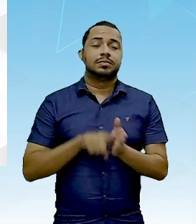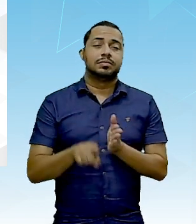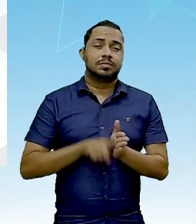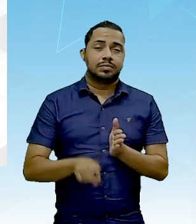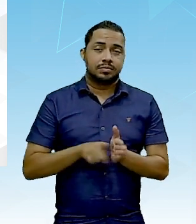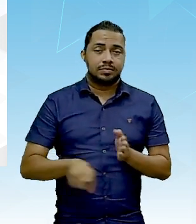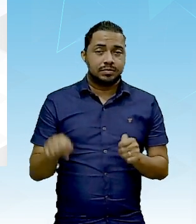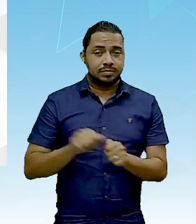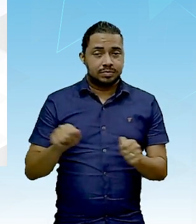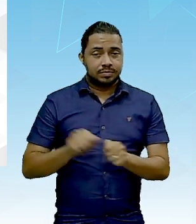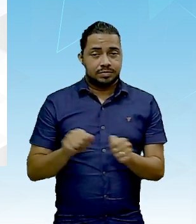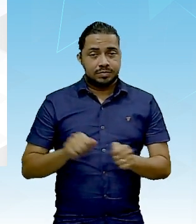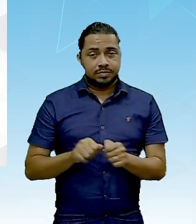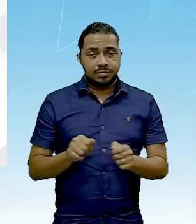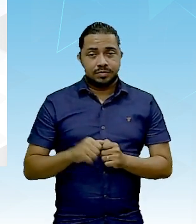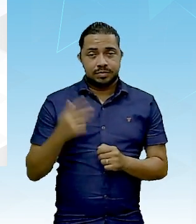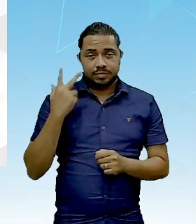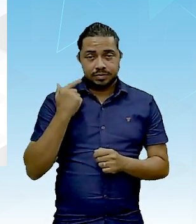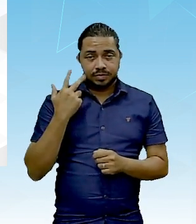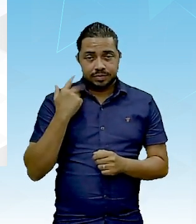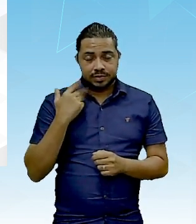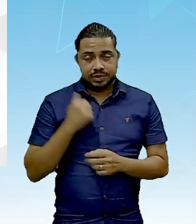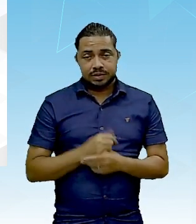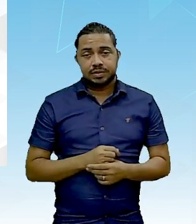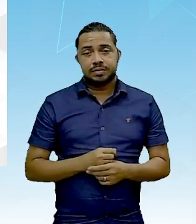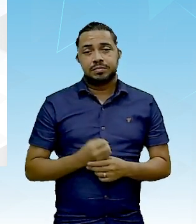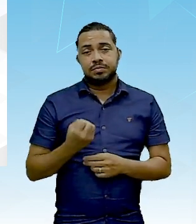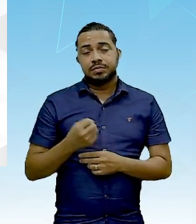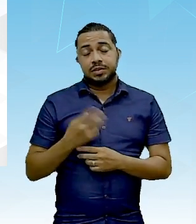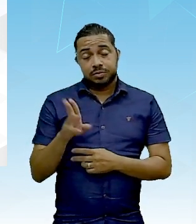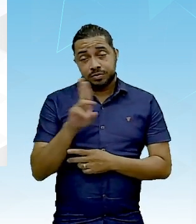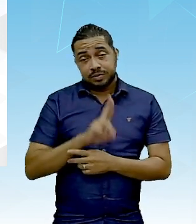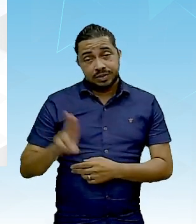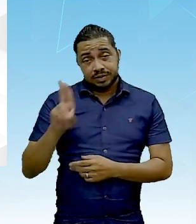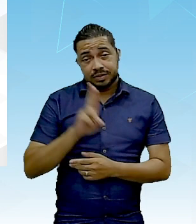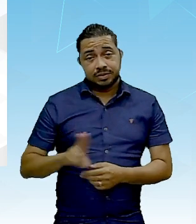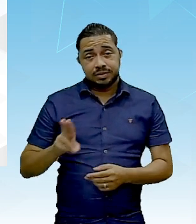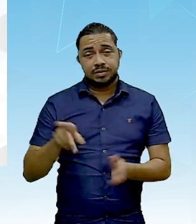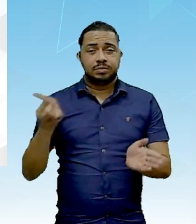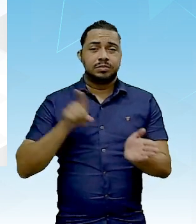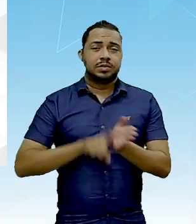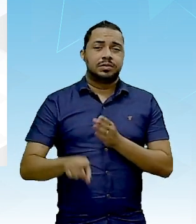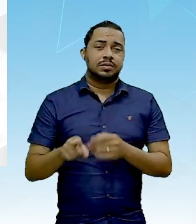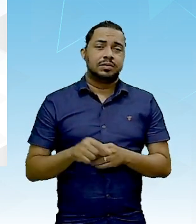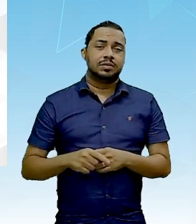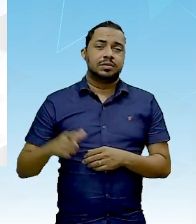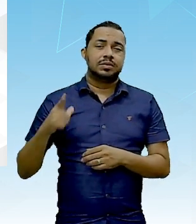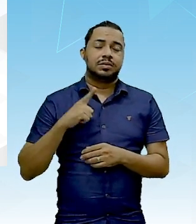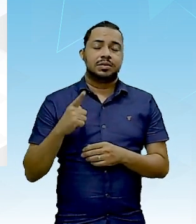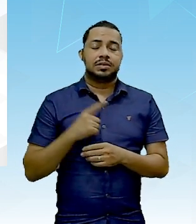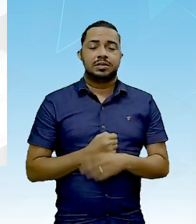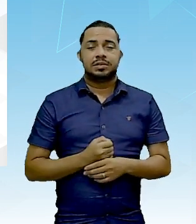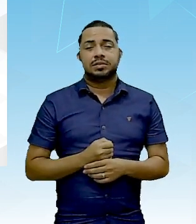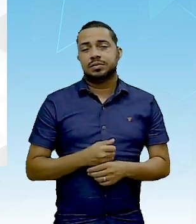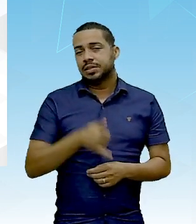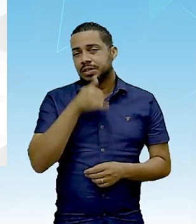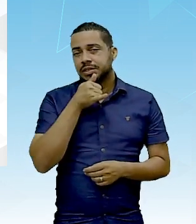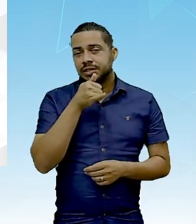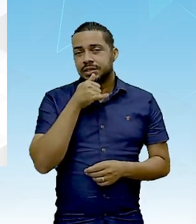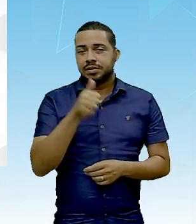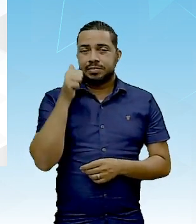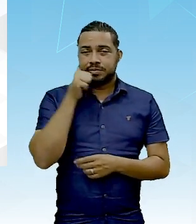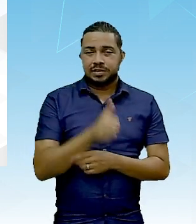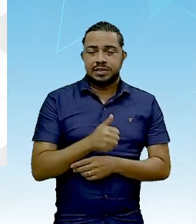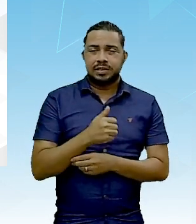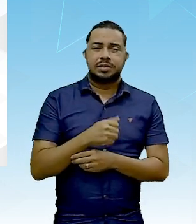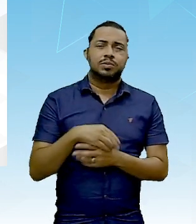são feitos, normalmente questionários são bem utilizados, né? Aí a pergunta está ambígua. A pergunta, por exemplo, para mulheres,